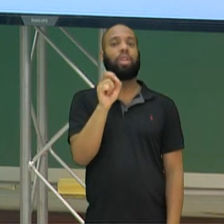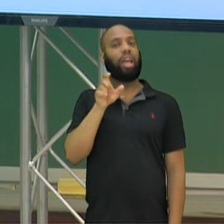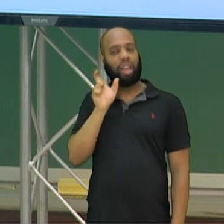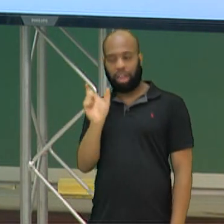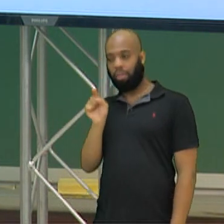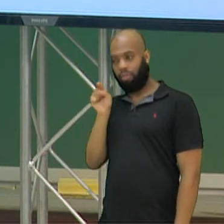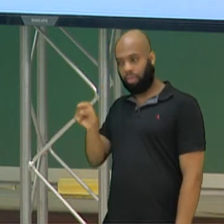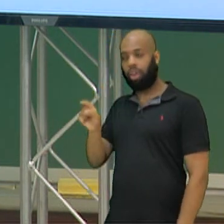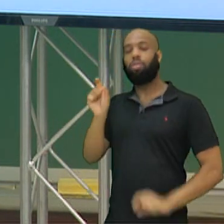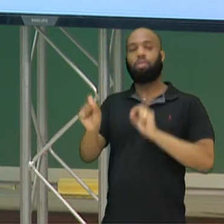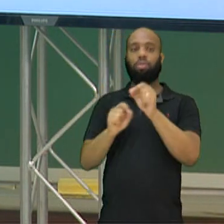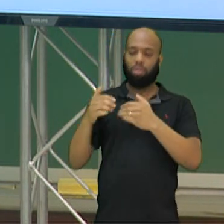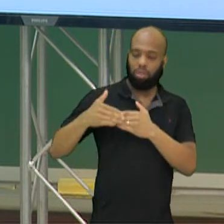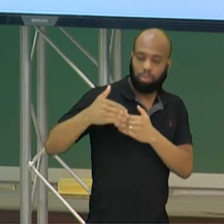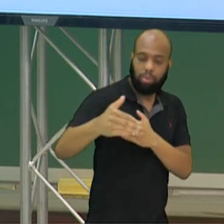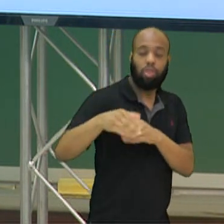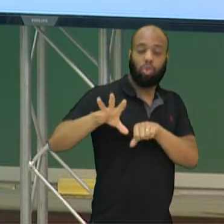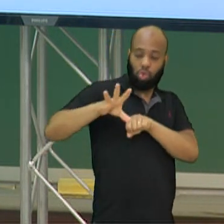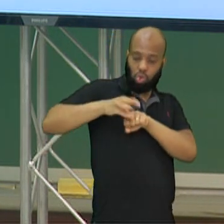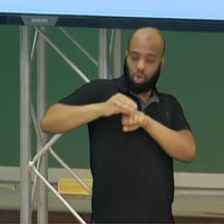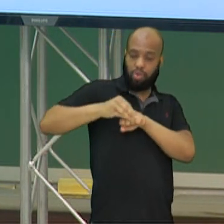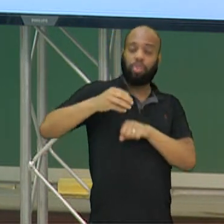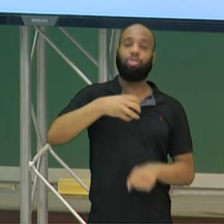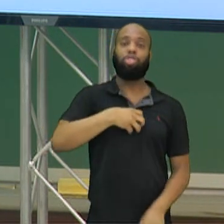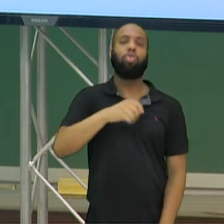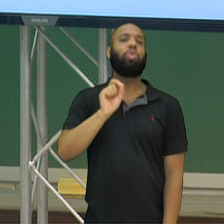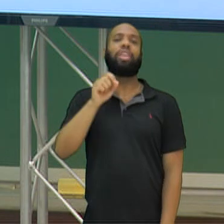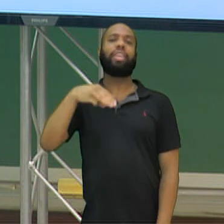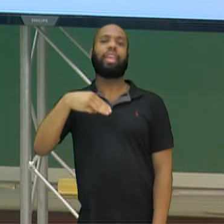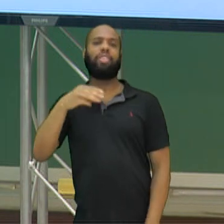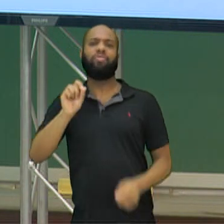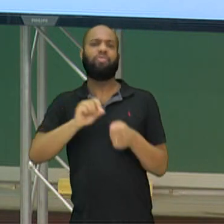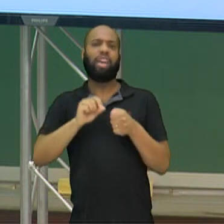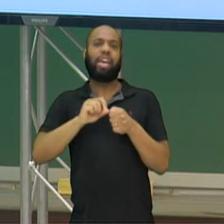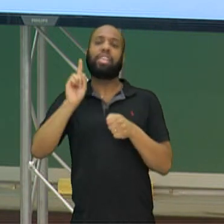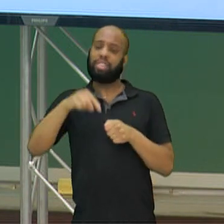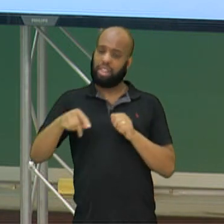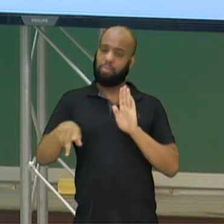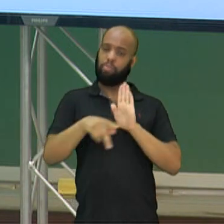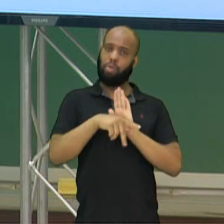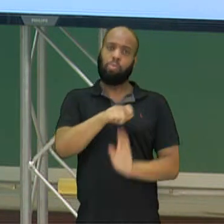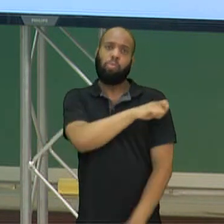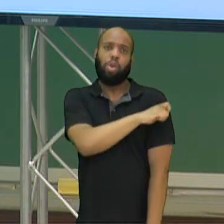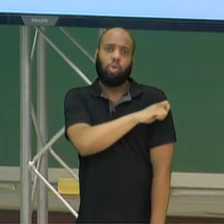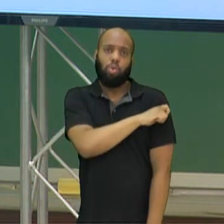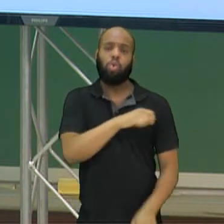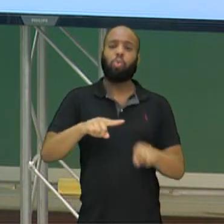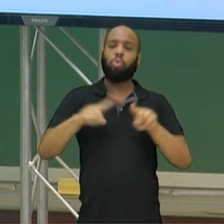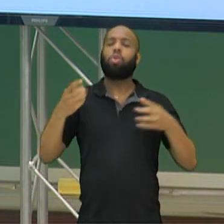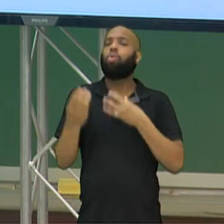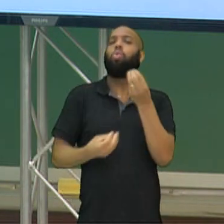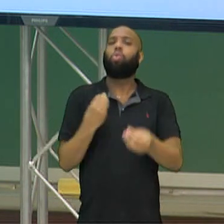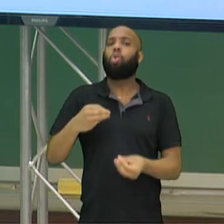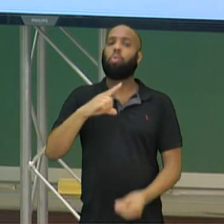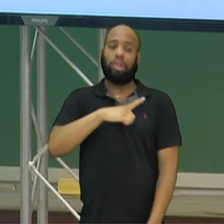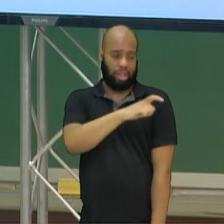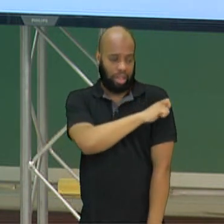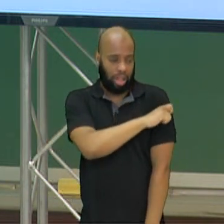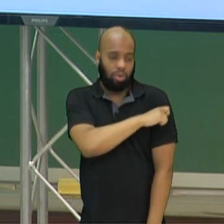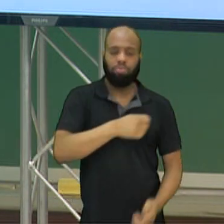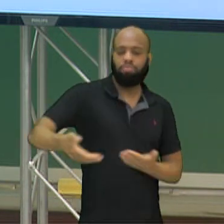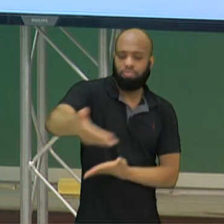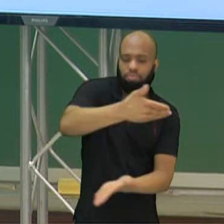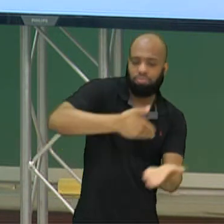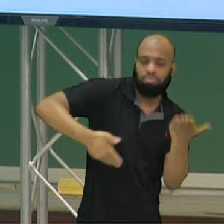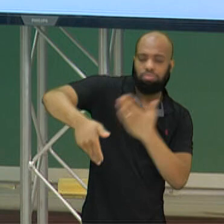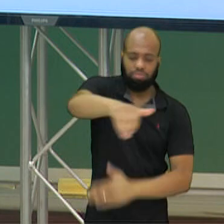do princípio que o conhecimento é construído pelo aluno através das interações que o aluno tem no processo do conhecimento.